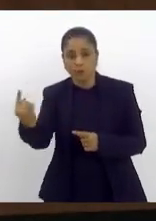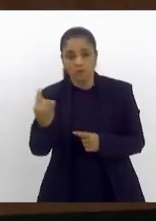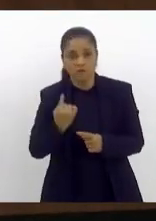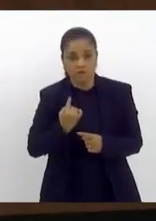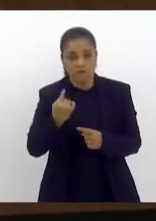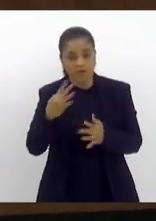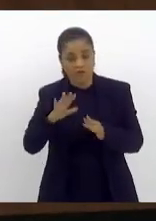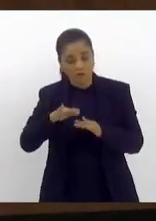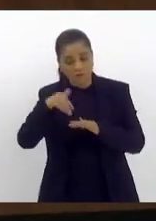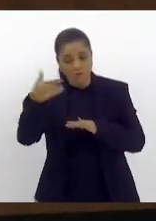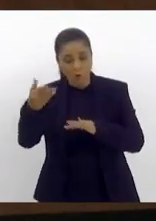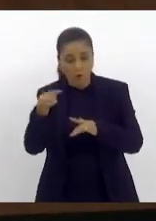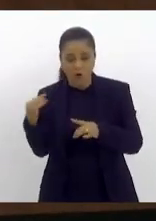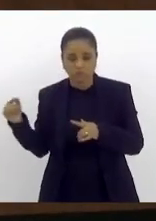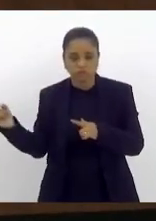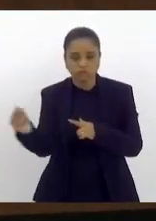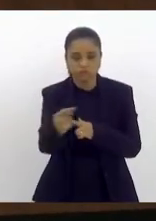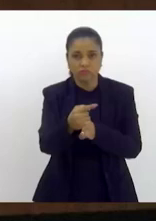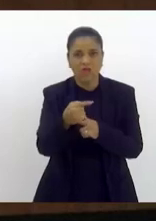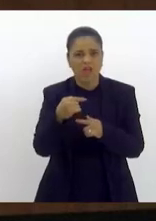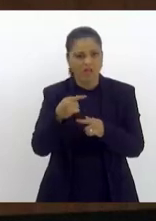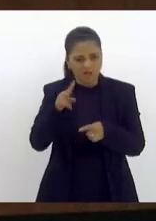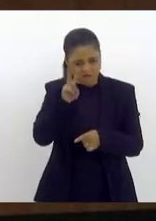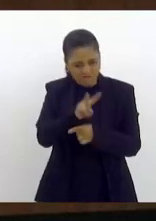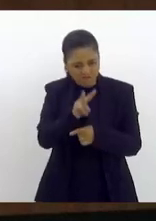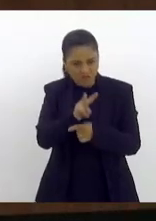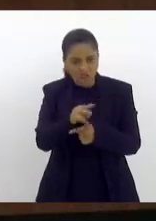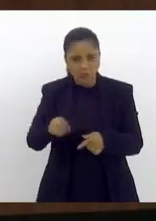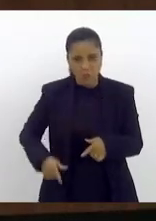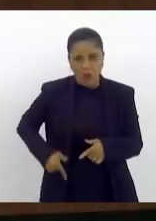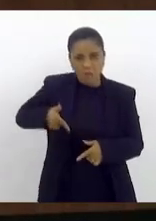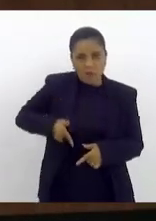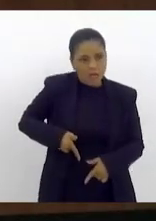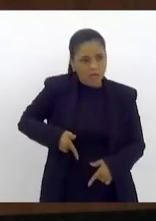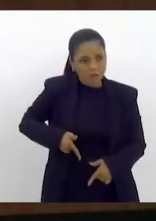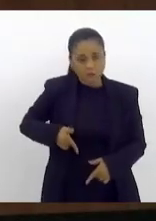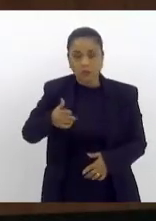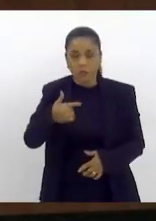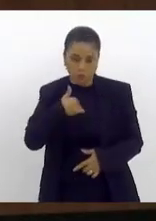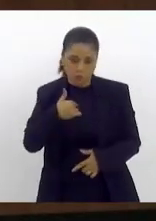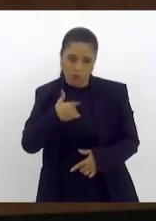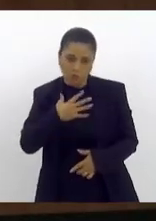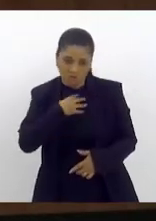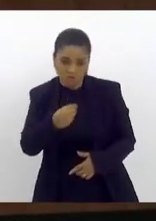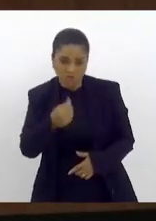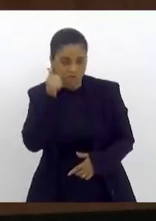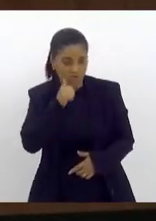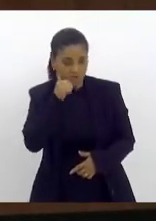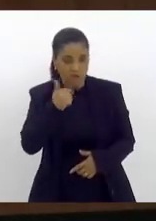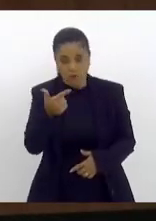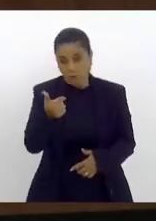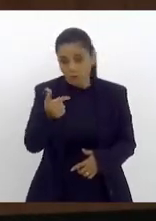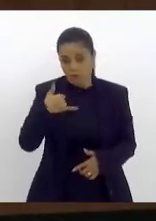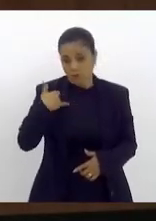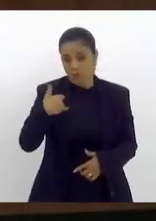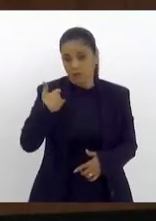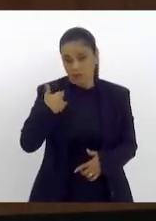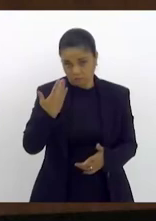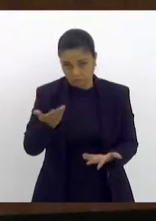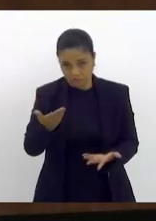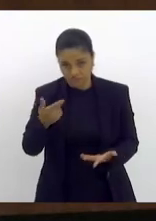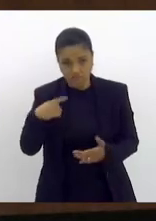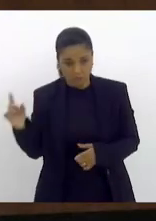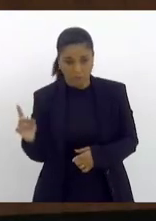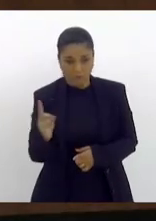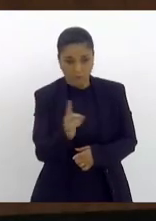não gostaria de ter ali policial armado andando com a minha filha andando. Eu tenho uma filha de 12 anos andando por todo lugar. Só que a gente precisa ter uma